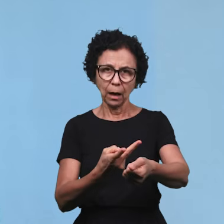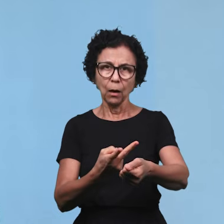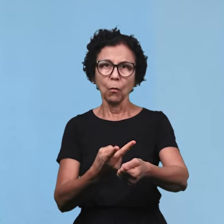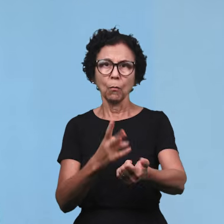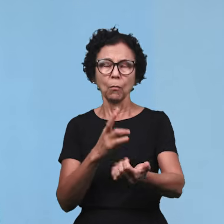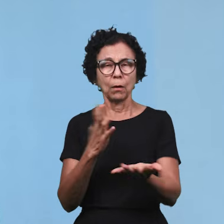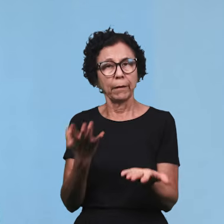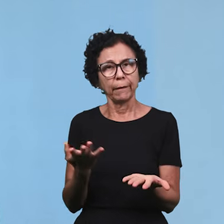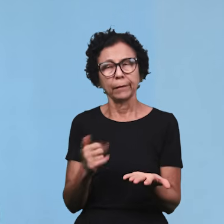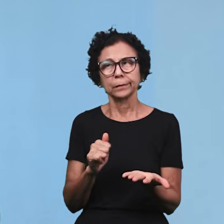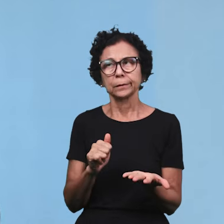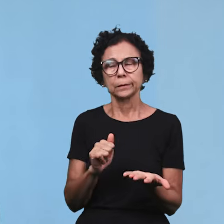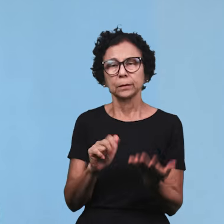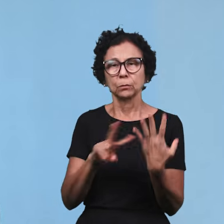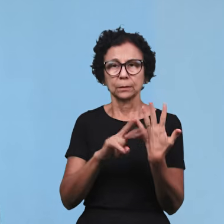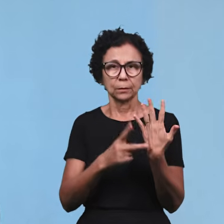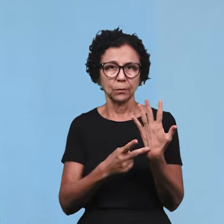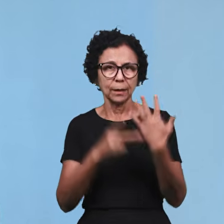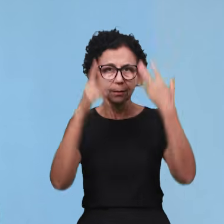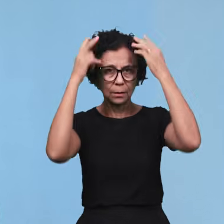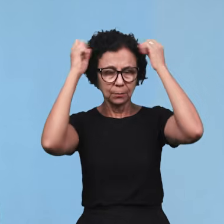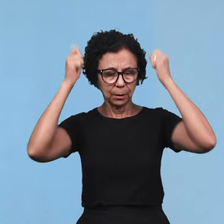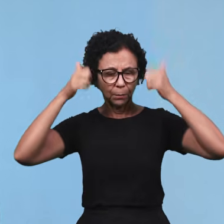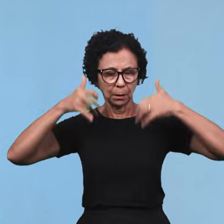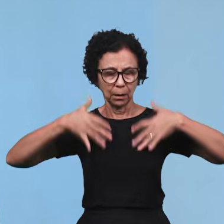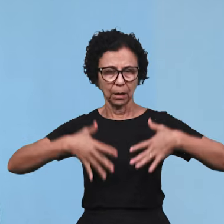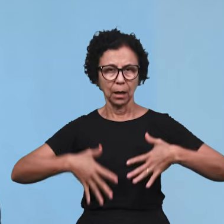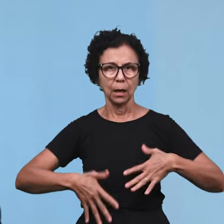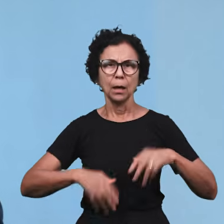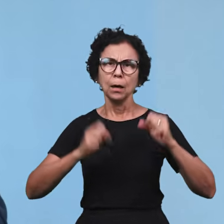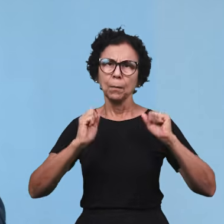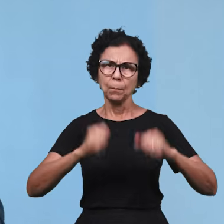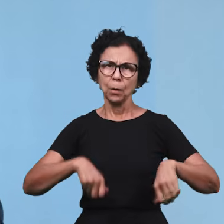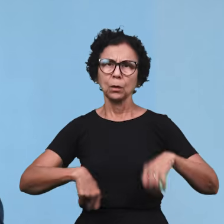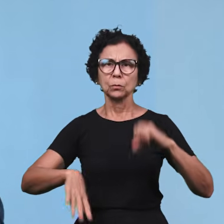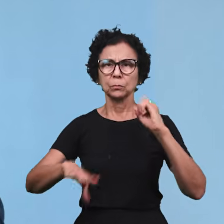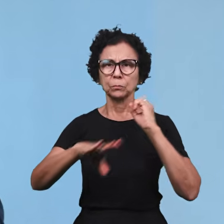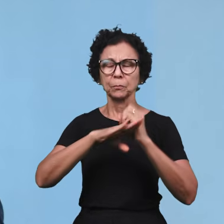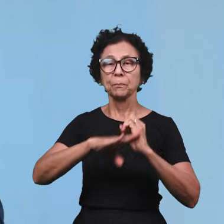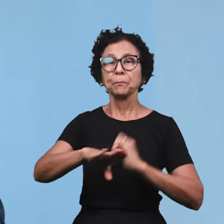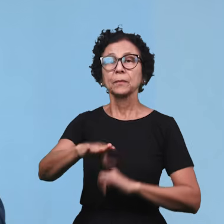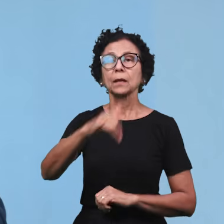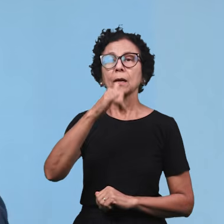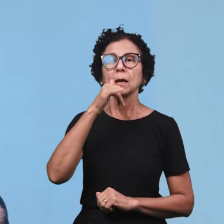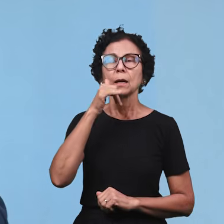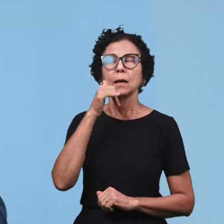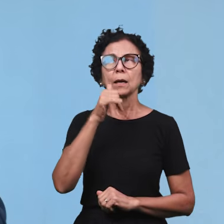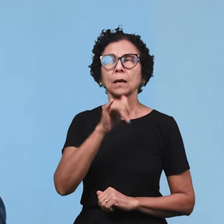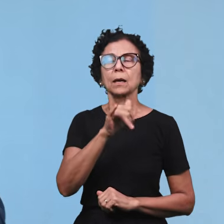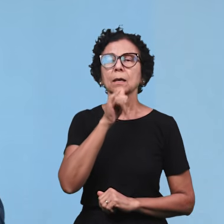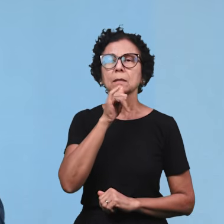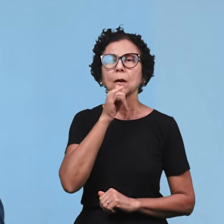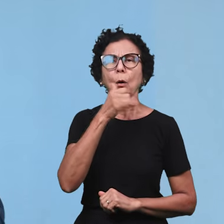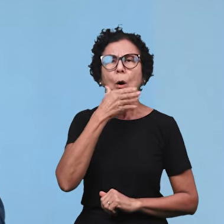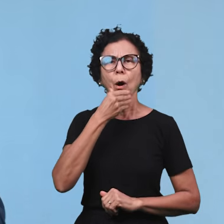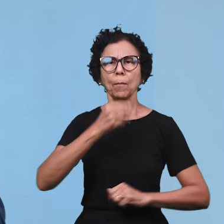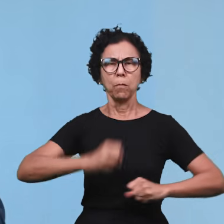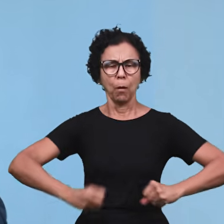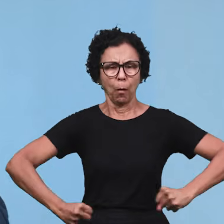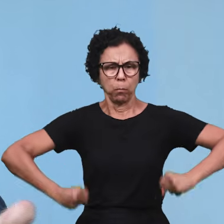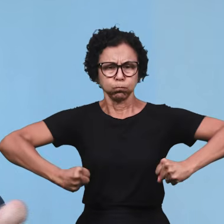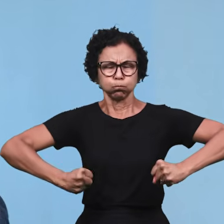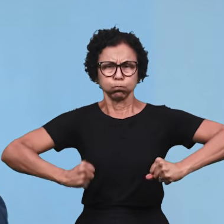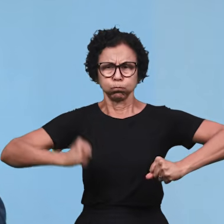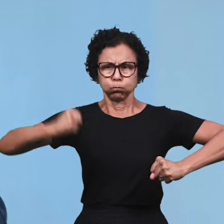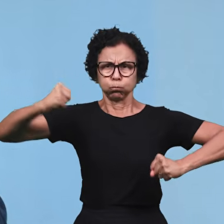muito interessante são aqueles pacientes, por exemplo, que são atletas de fisiculturismo, pacientes que